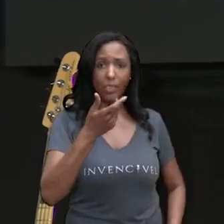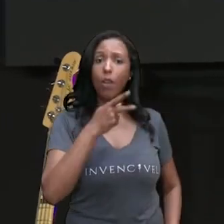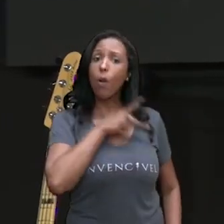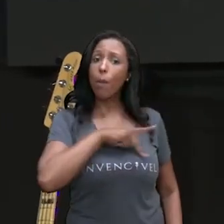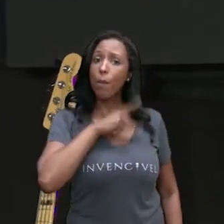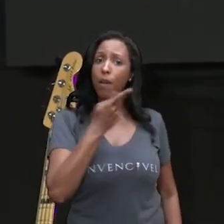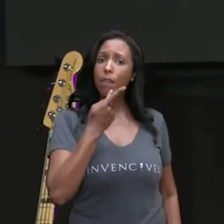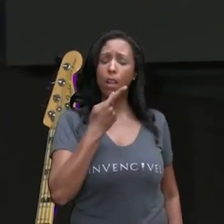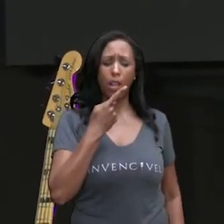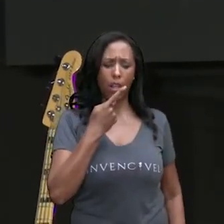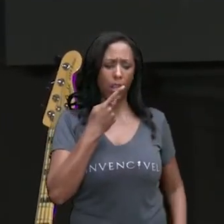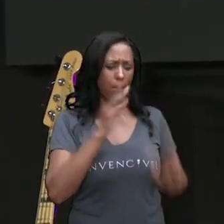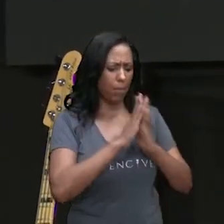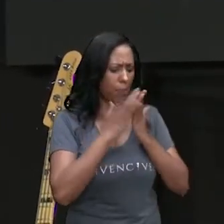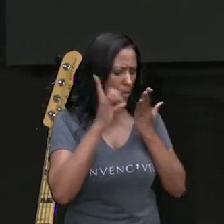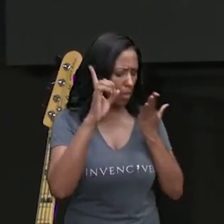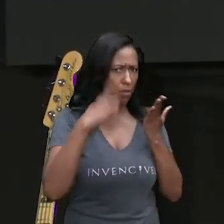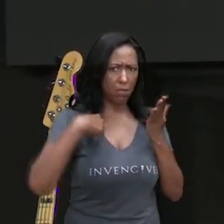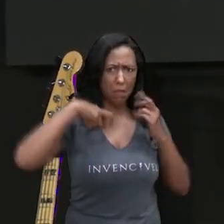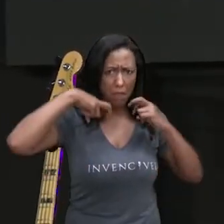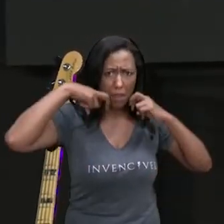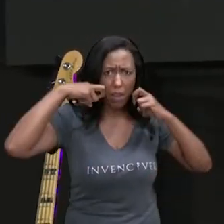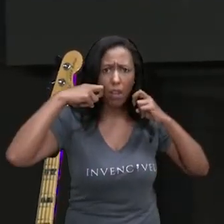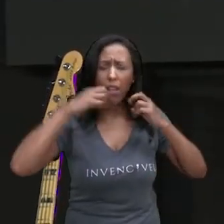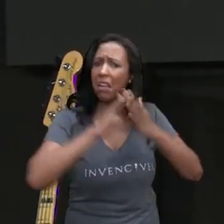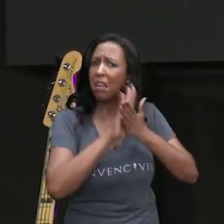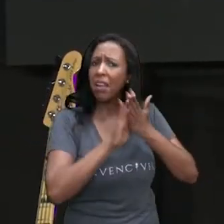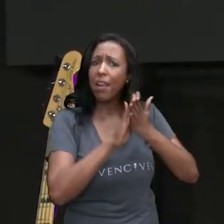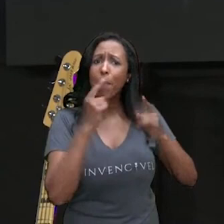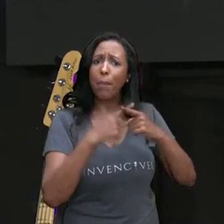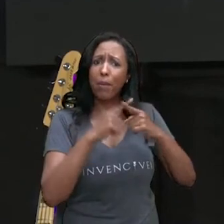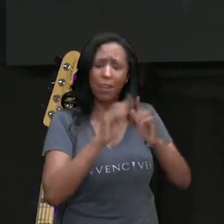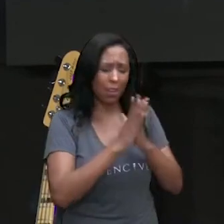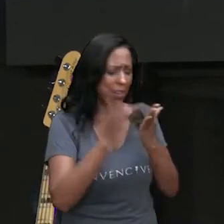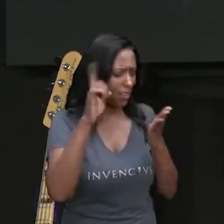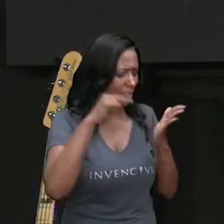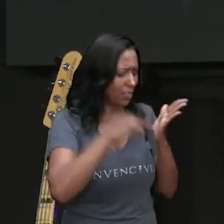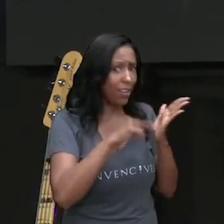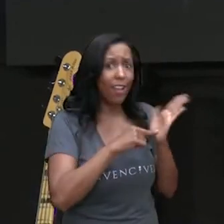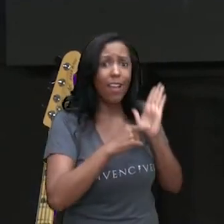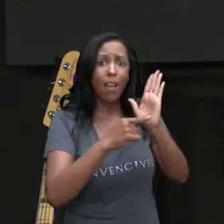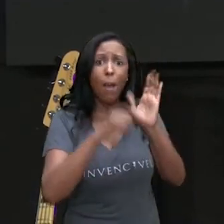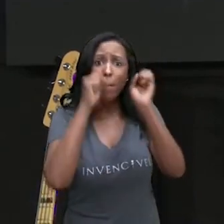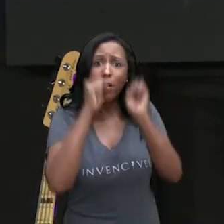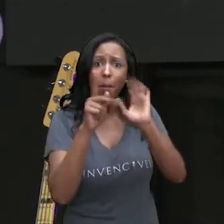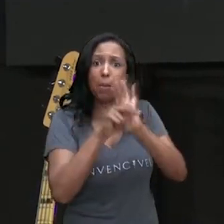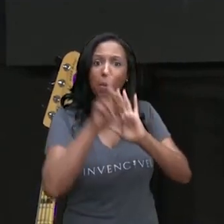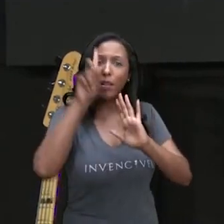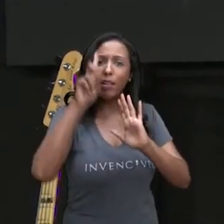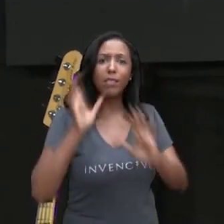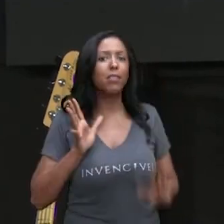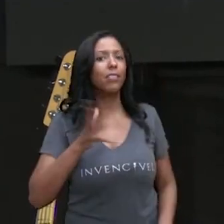do Evangelho, porque é o poder de Deus para a salvação de todo aquele que crê, primeiro